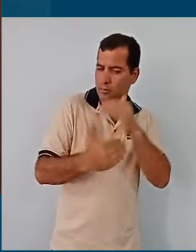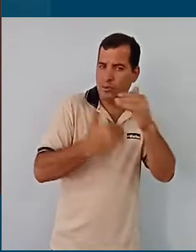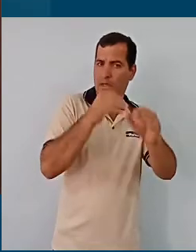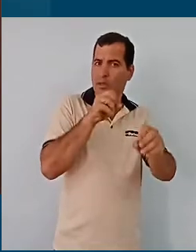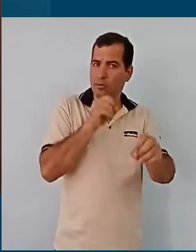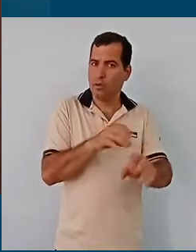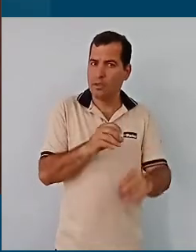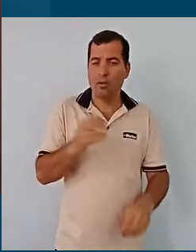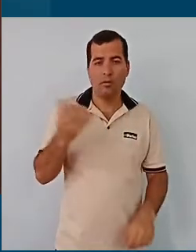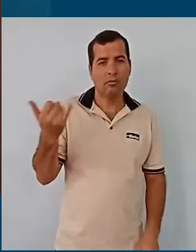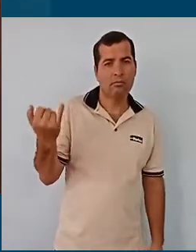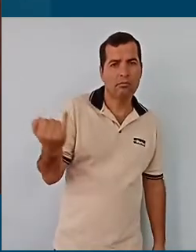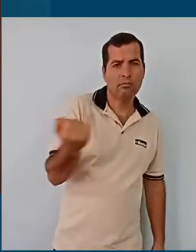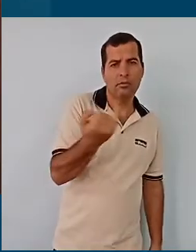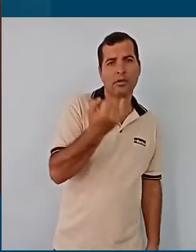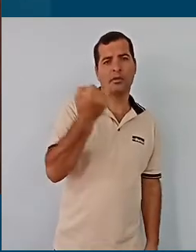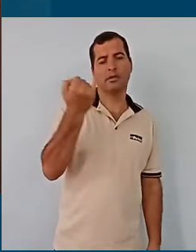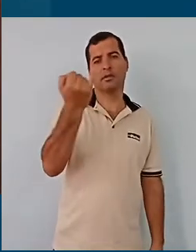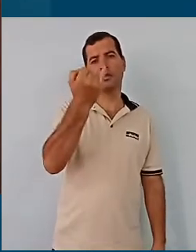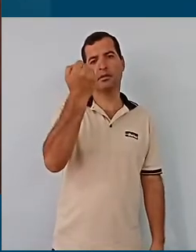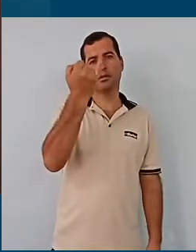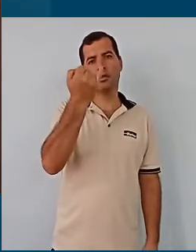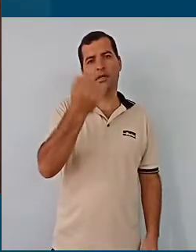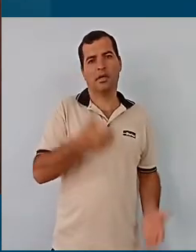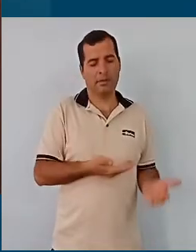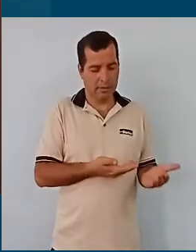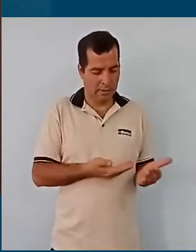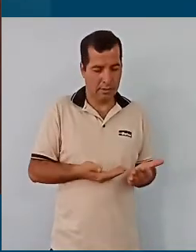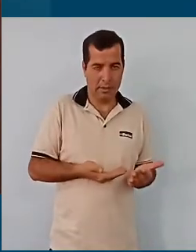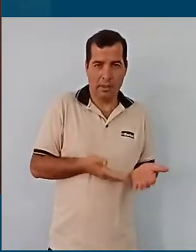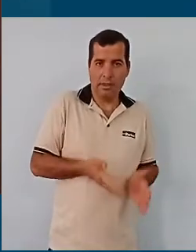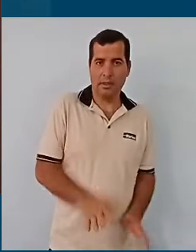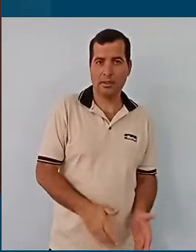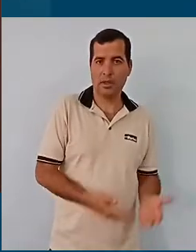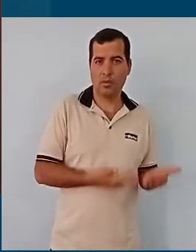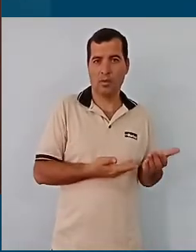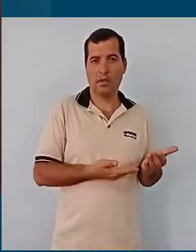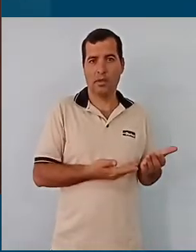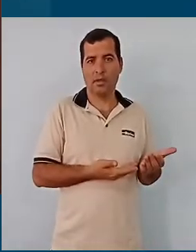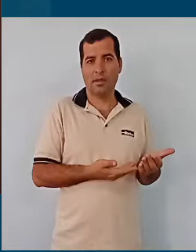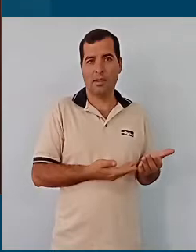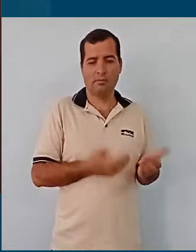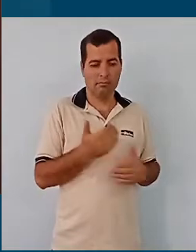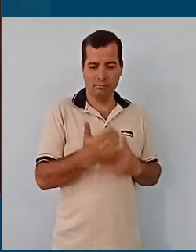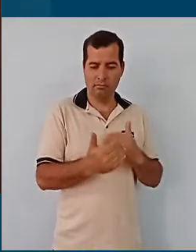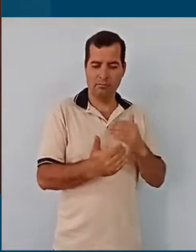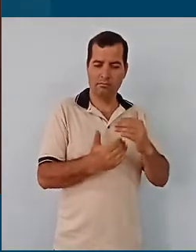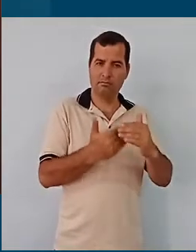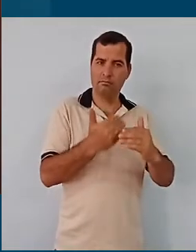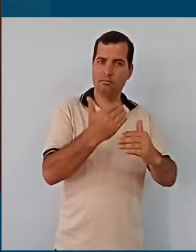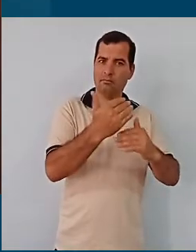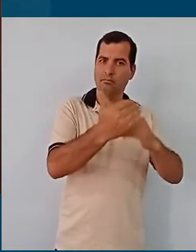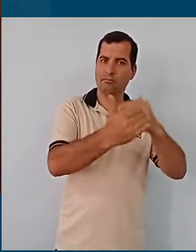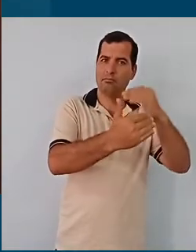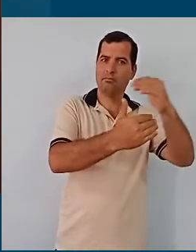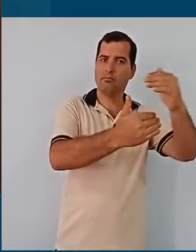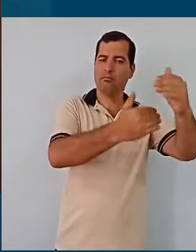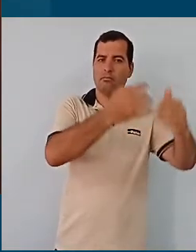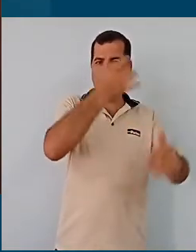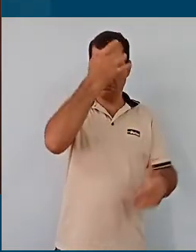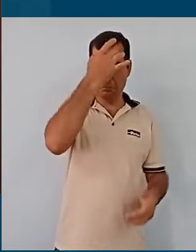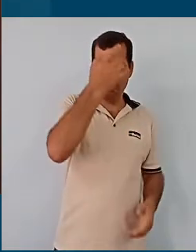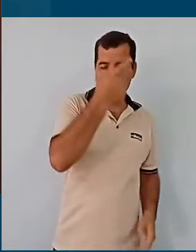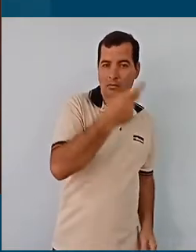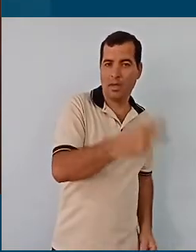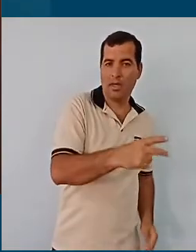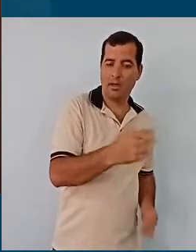são fundamentais, desde o momento que a criança nasce, para ir constituindo essa personalidade harmoniosa